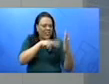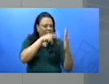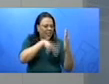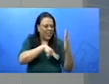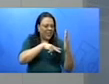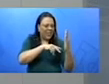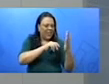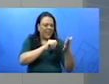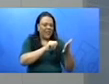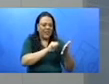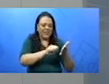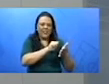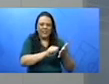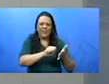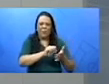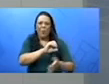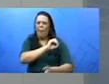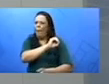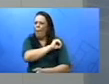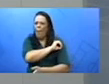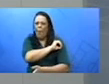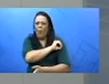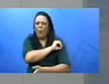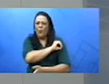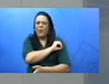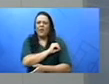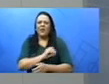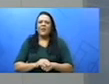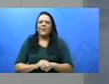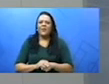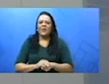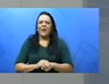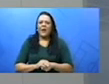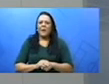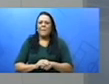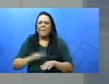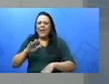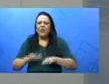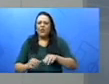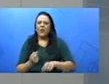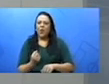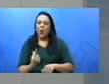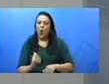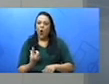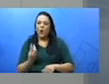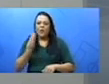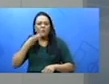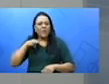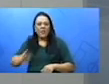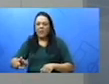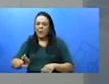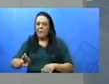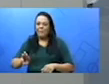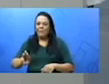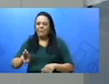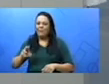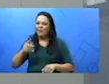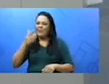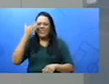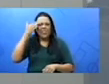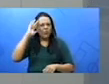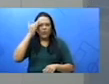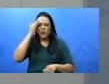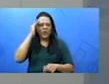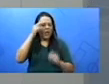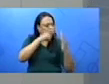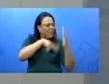15 anos não sabem ler nem escrever. Olha esses dados. Essa discussão fica ainda mais